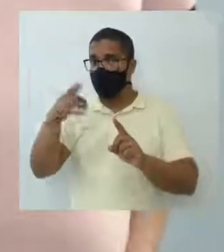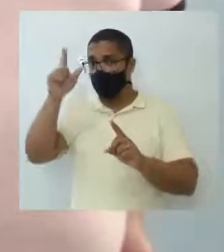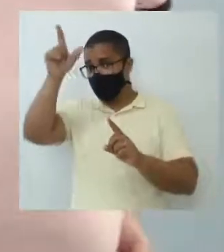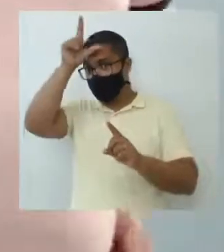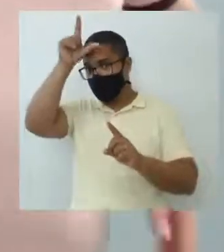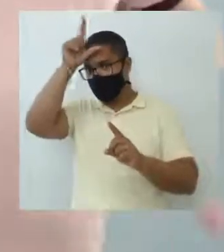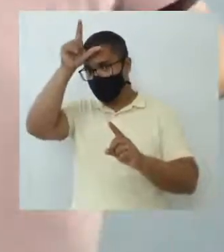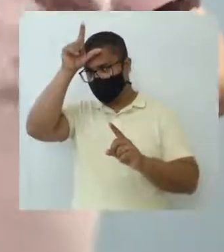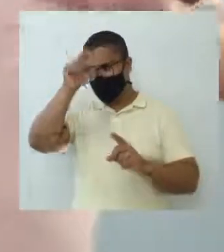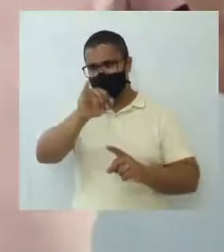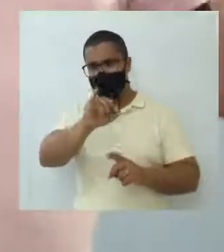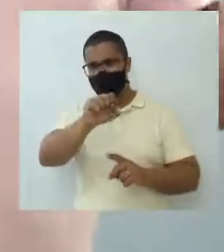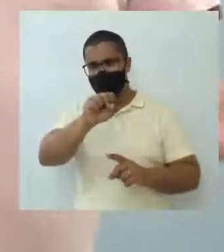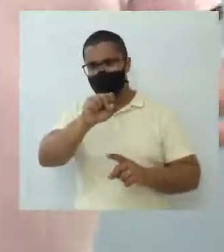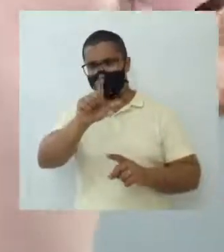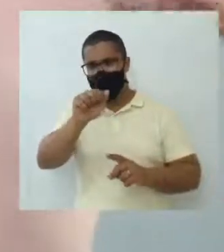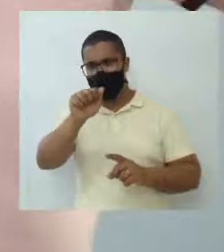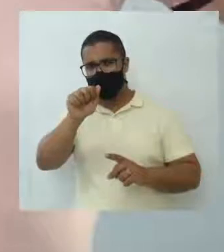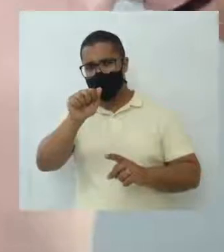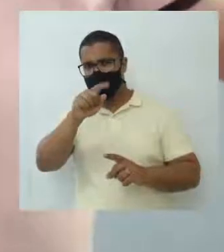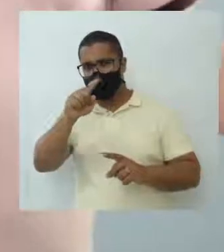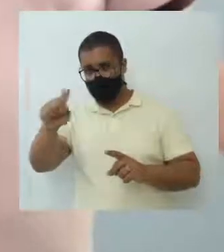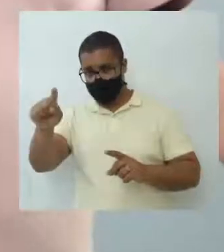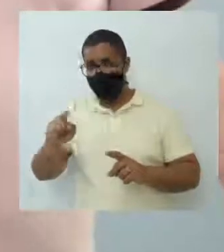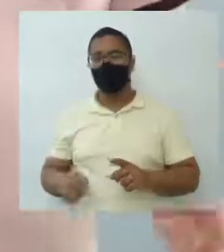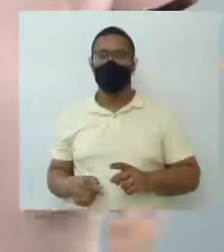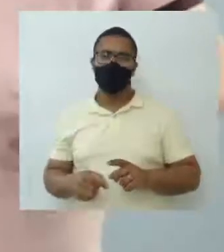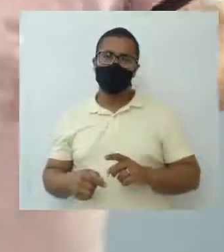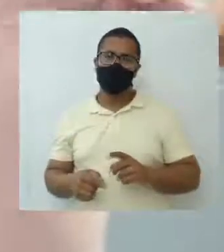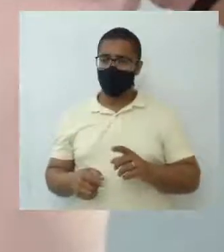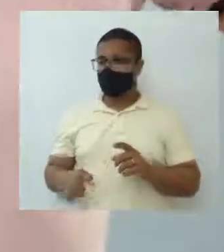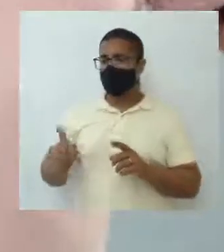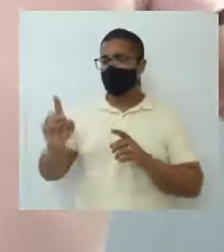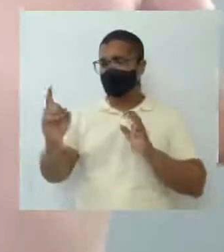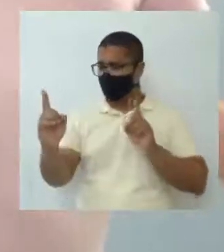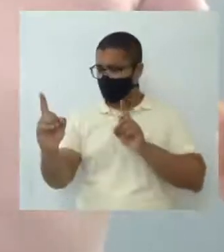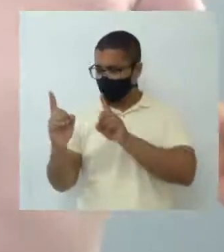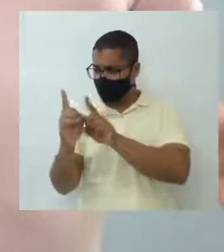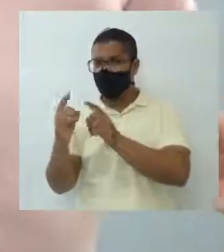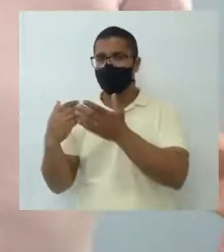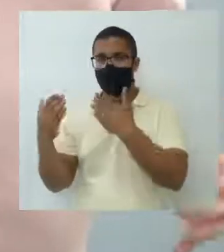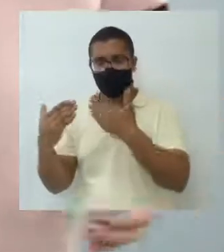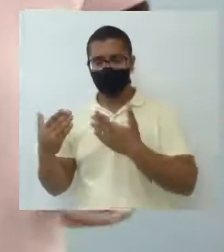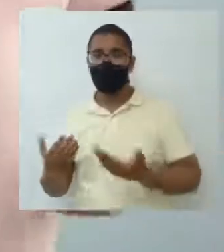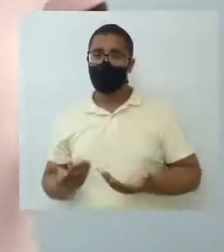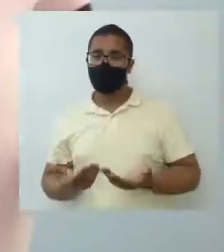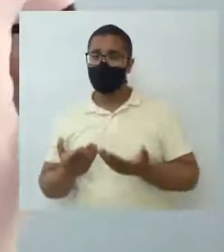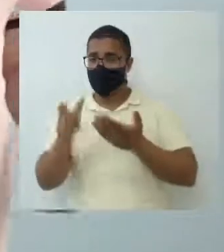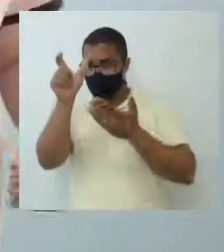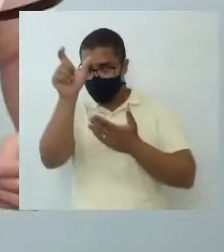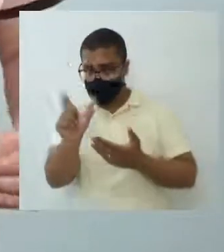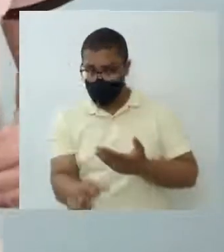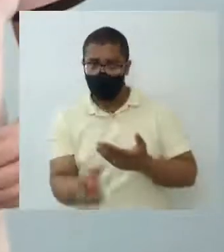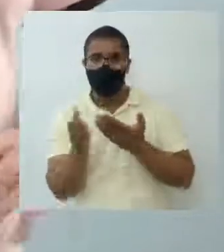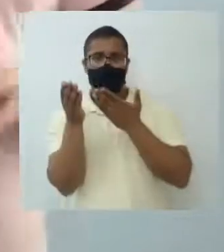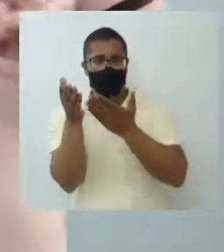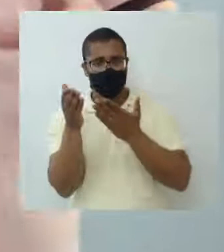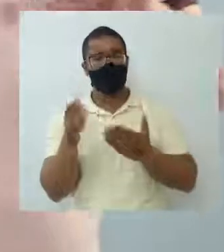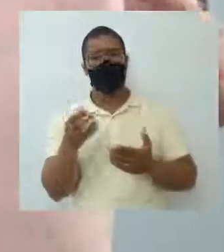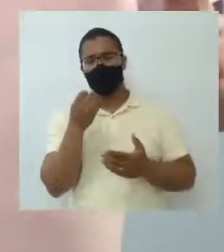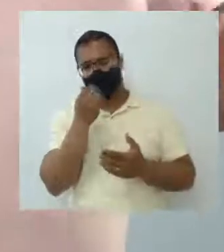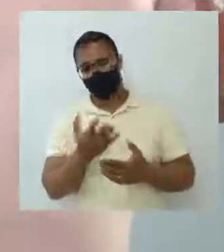do Islã, então, do Islã ou muçulmano. Então ele foi um exemplo de vida. E lembrar mais uma vez que ele é